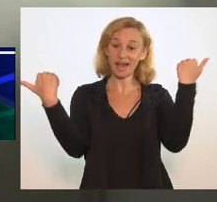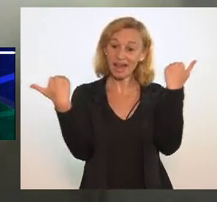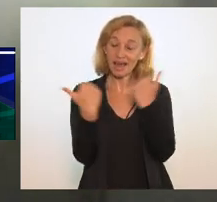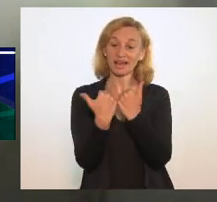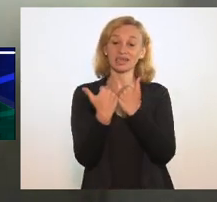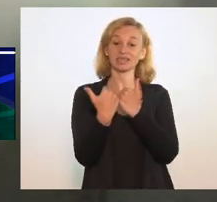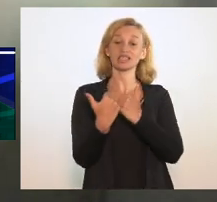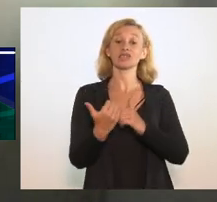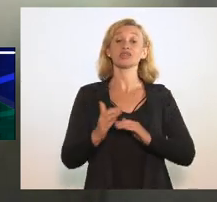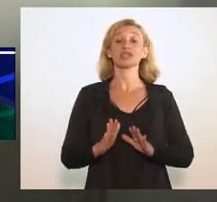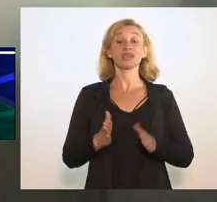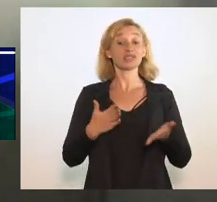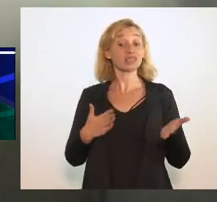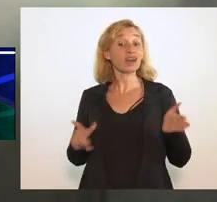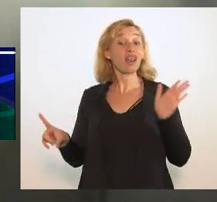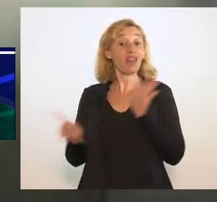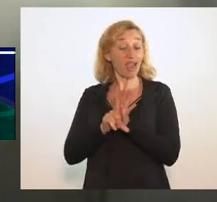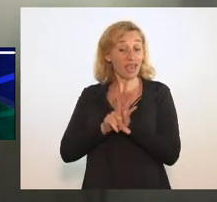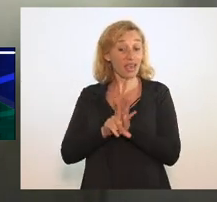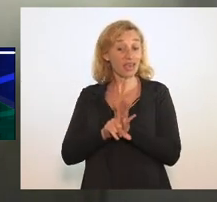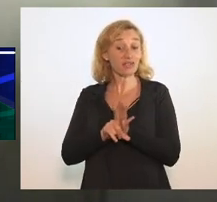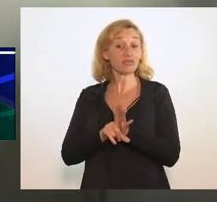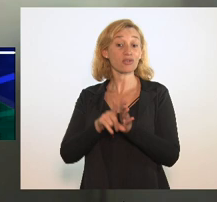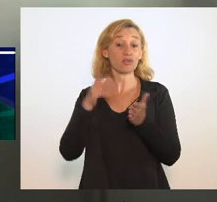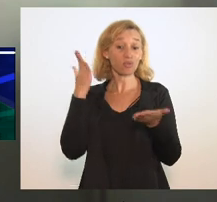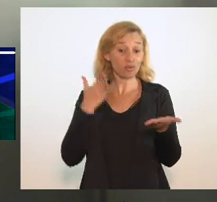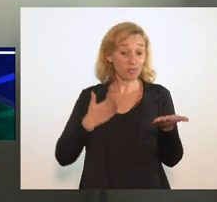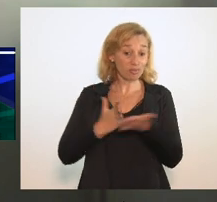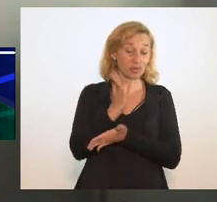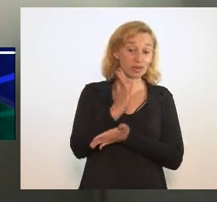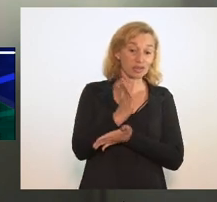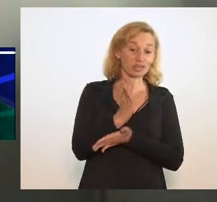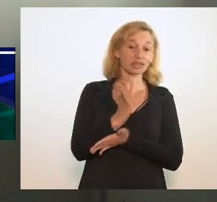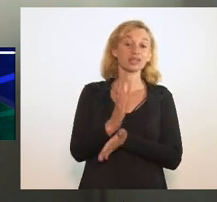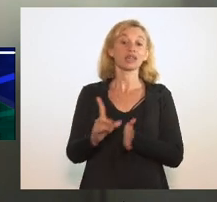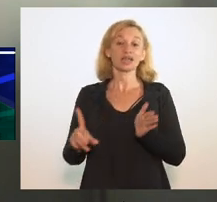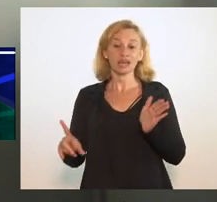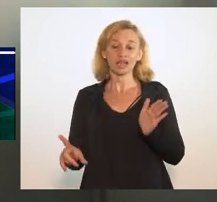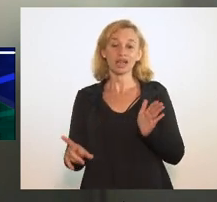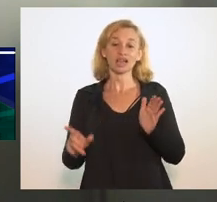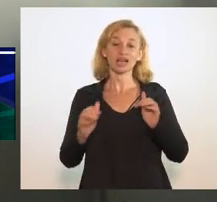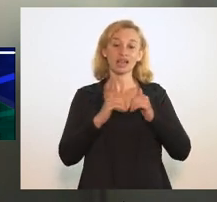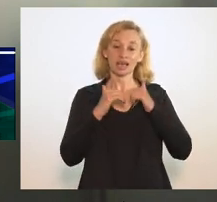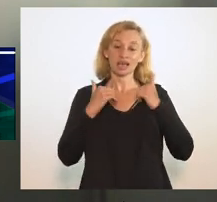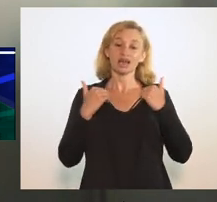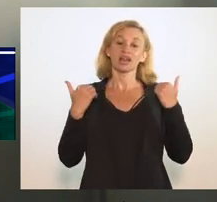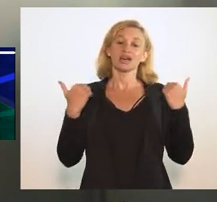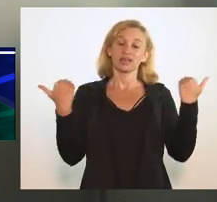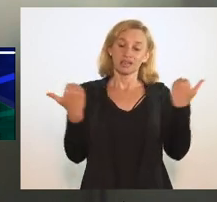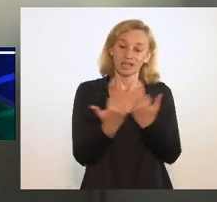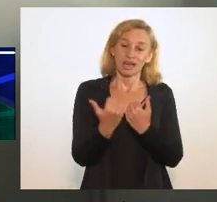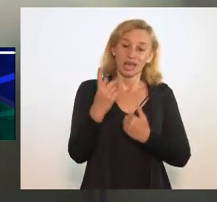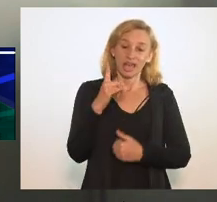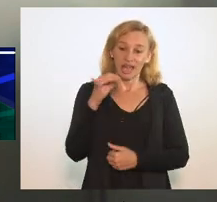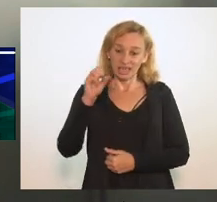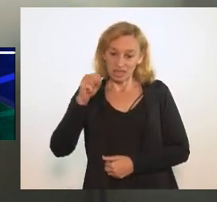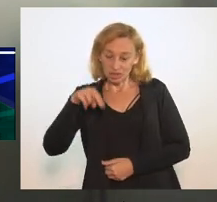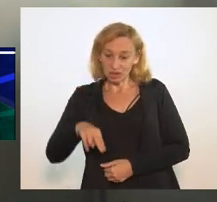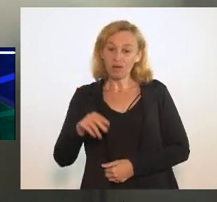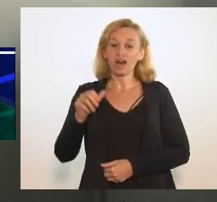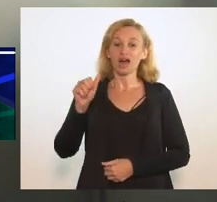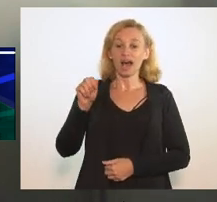quando esta lei for sancionada será estádio Edson Arantes do